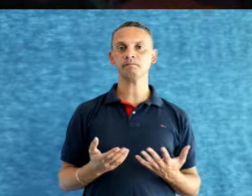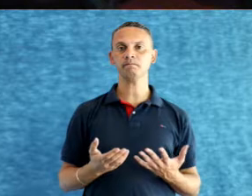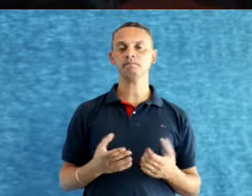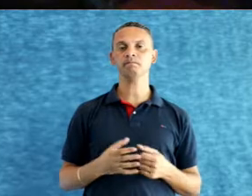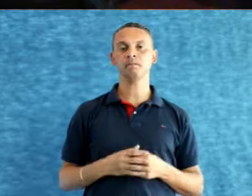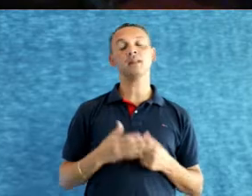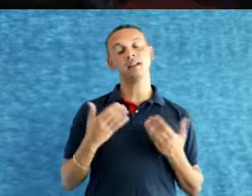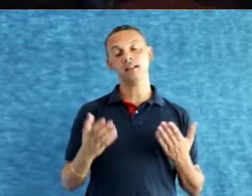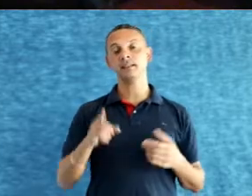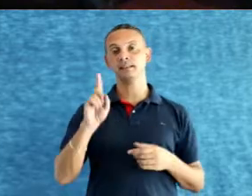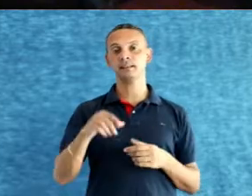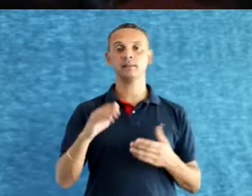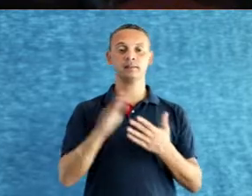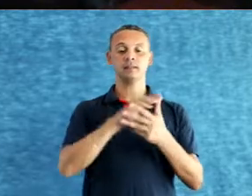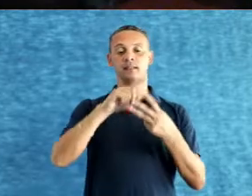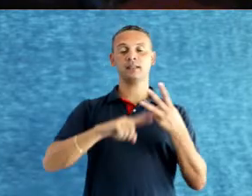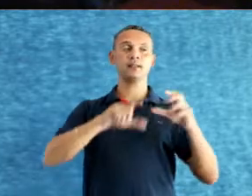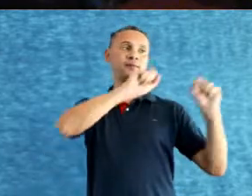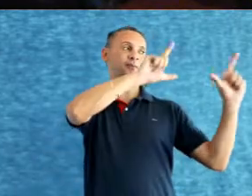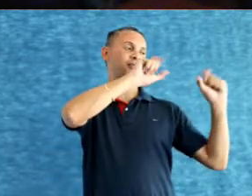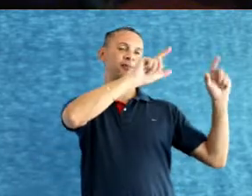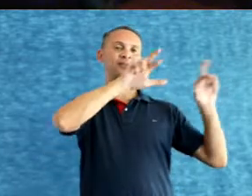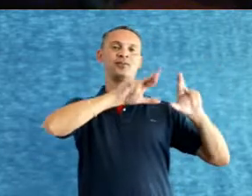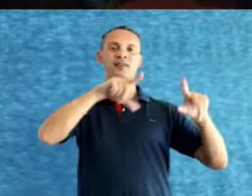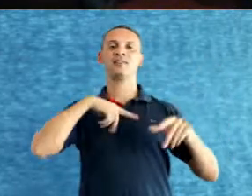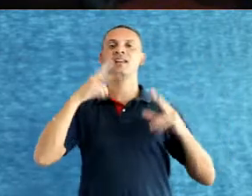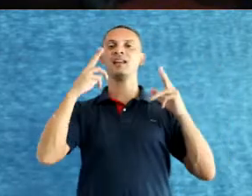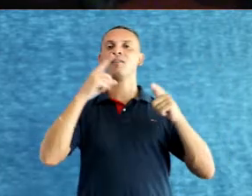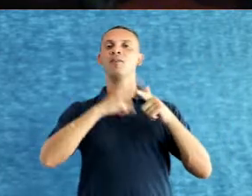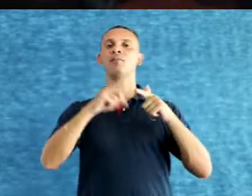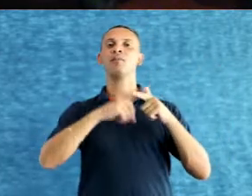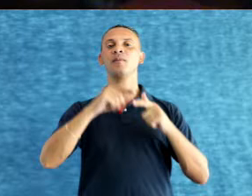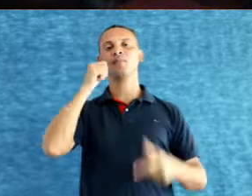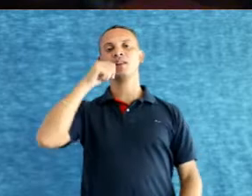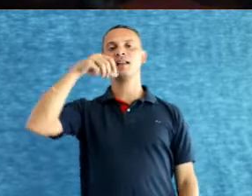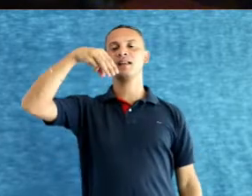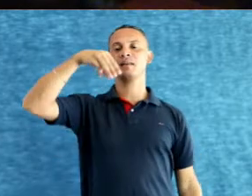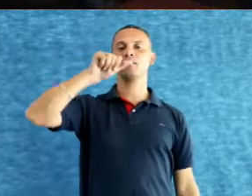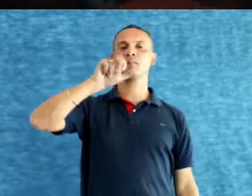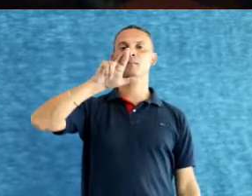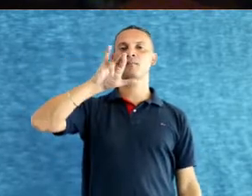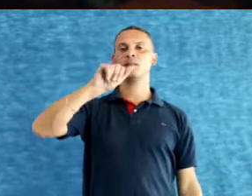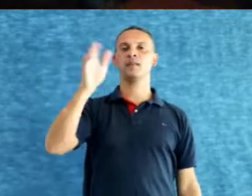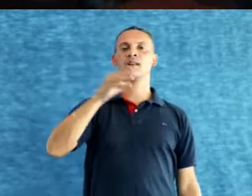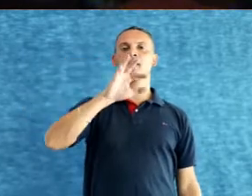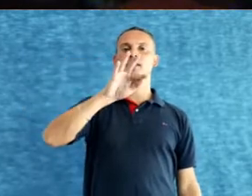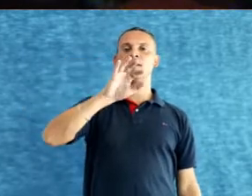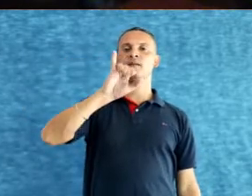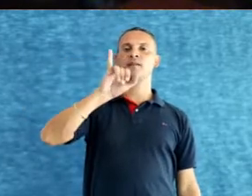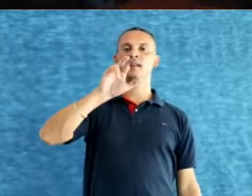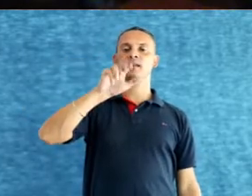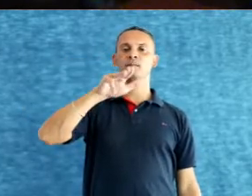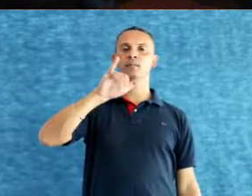da Nísia. Não, sua. Ah, minha. Sua. Você não nos mandou uma foto sua. Então, o jeito